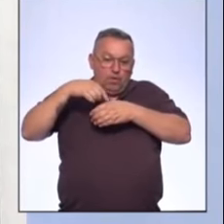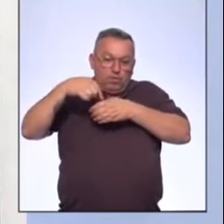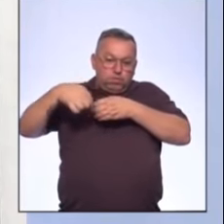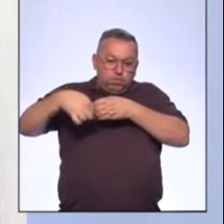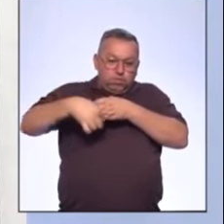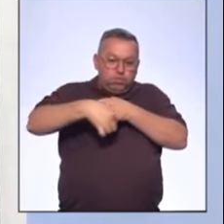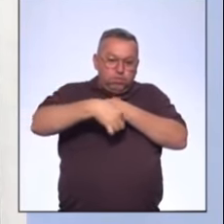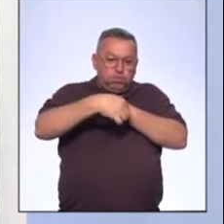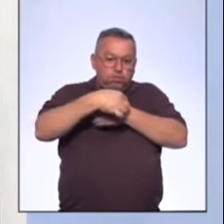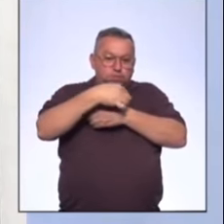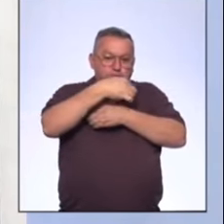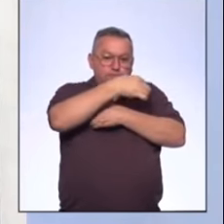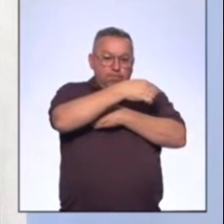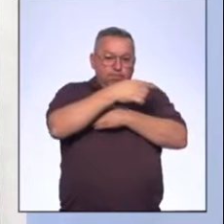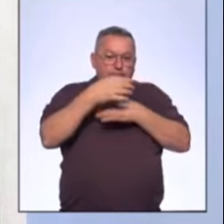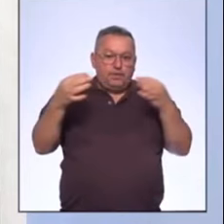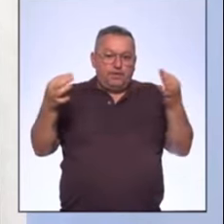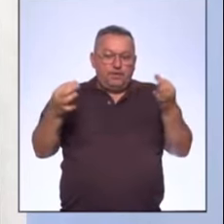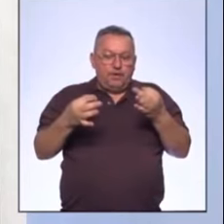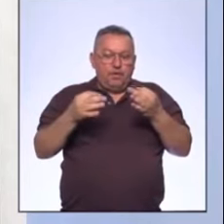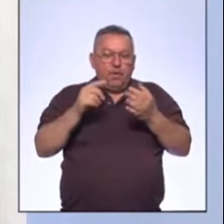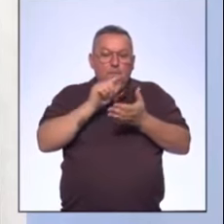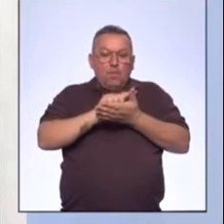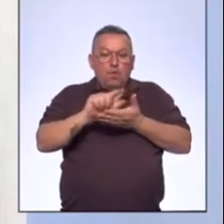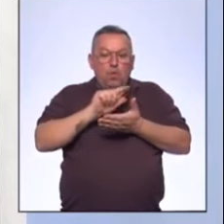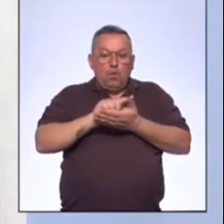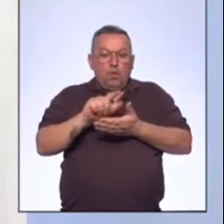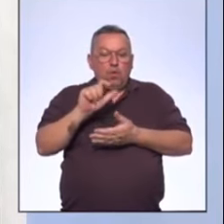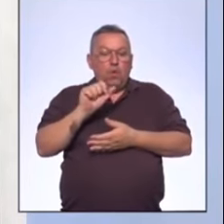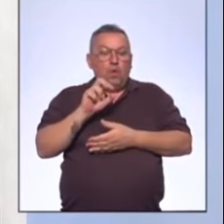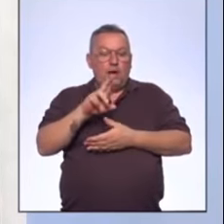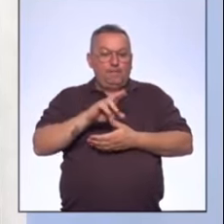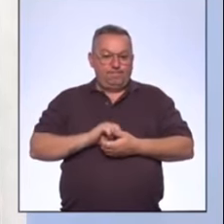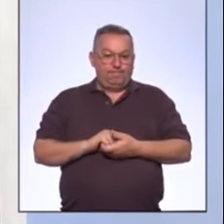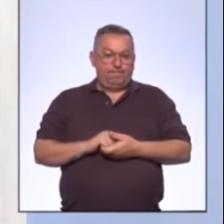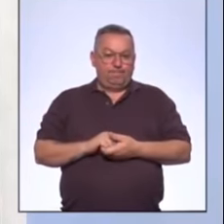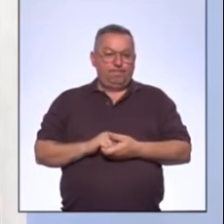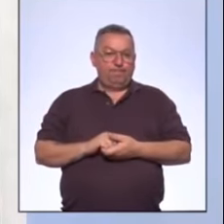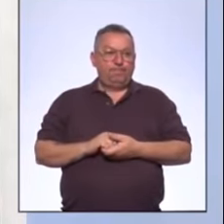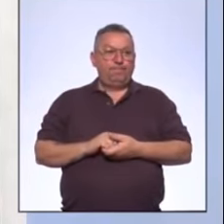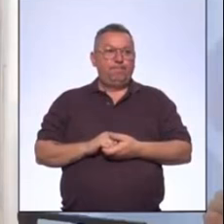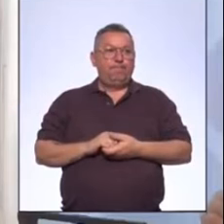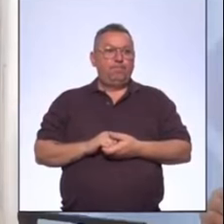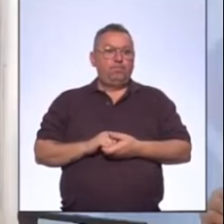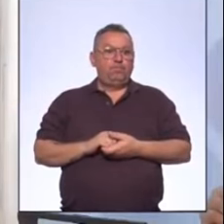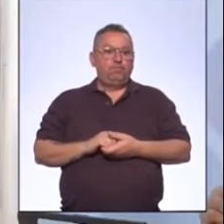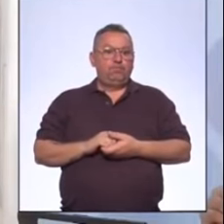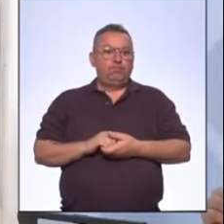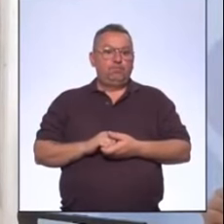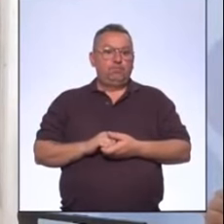sai por aqui, arterial. Certo? Muito bem.